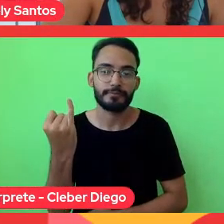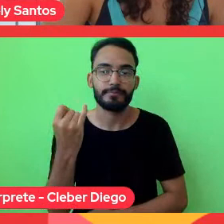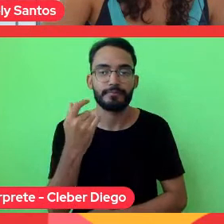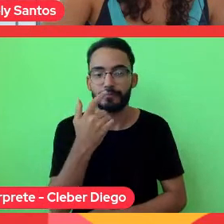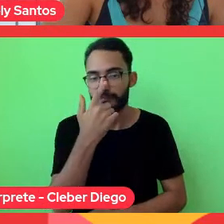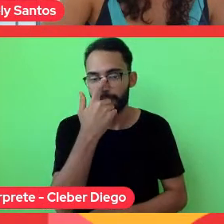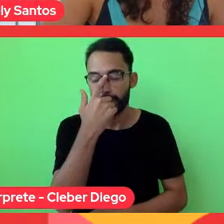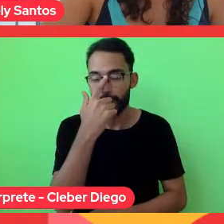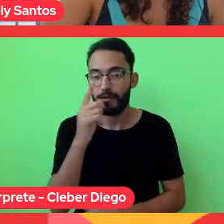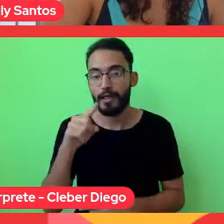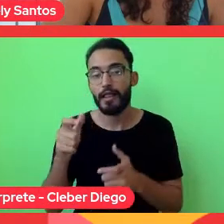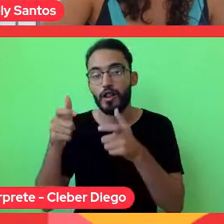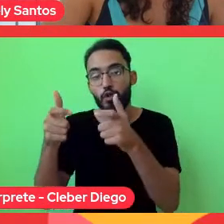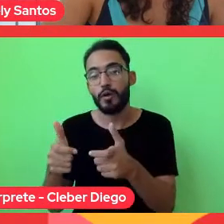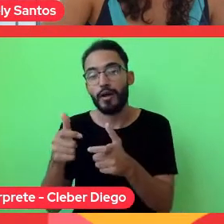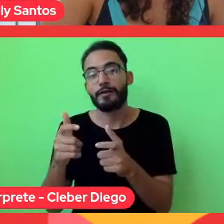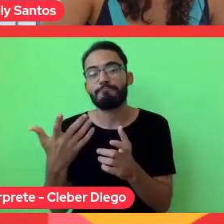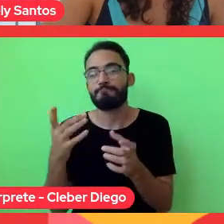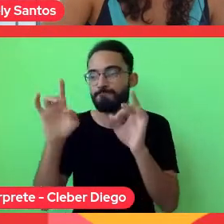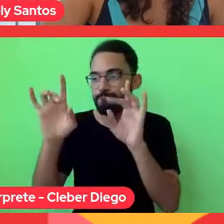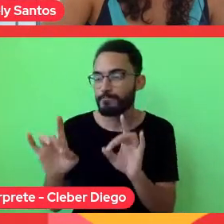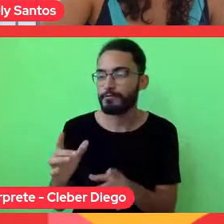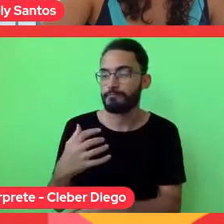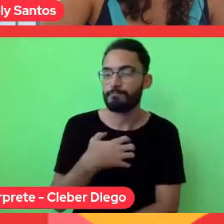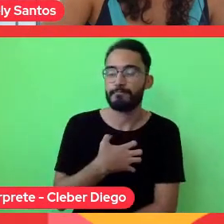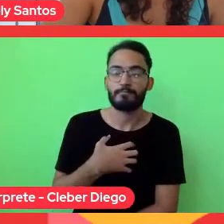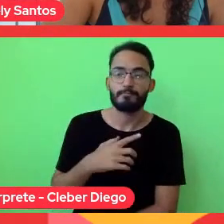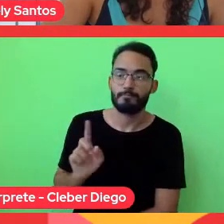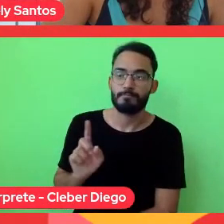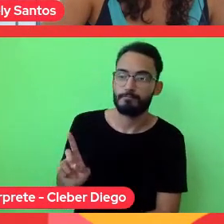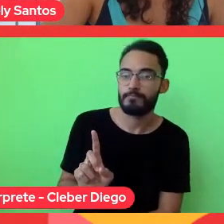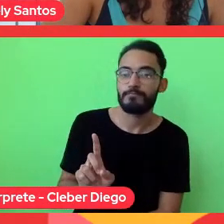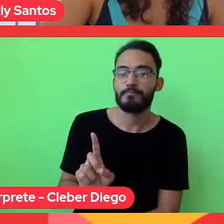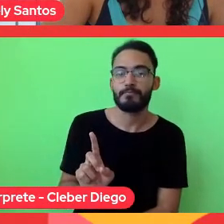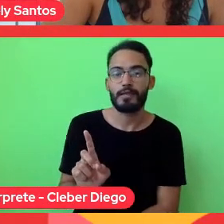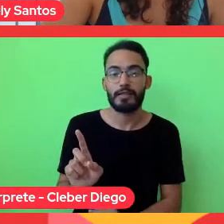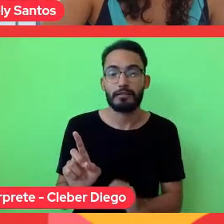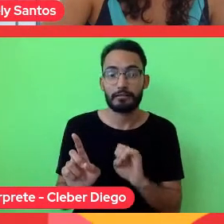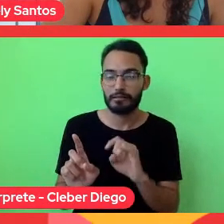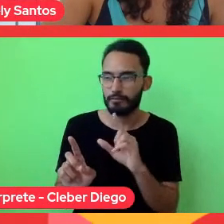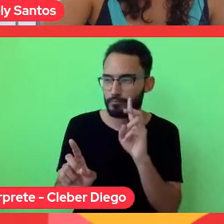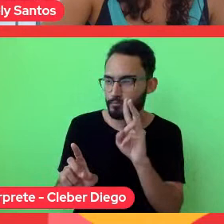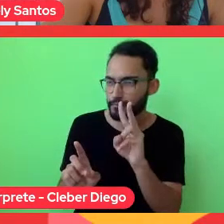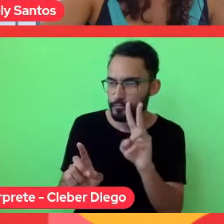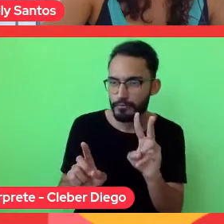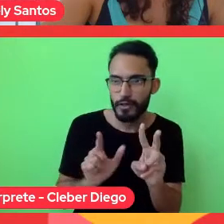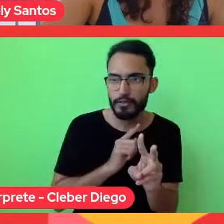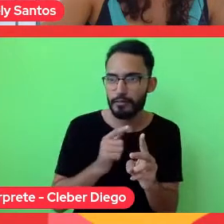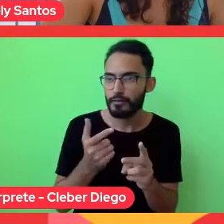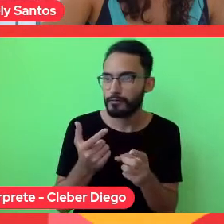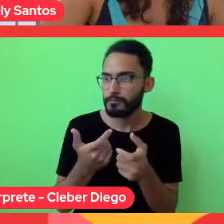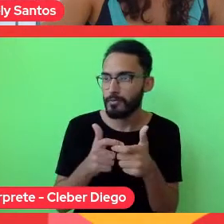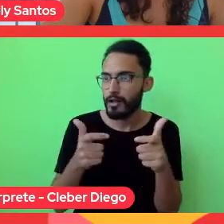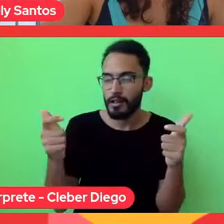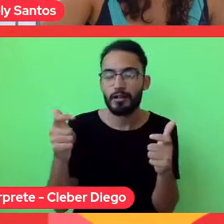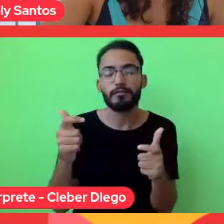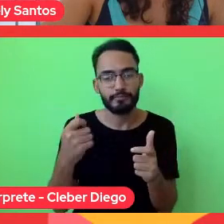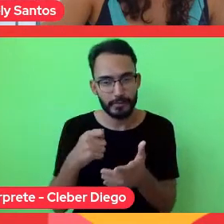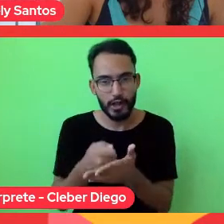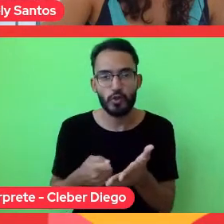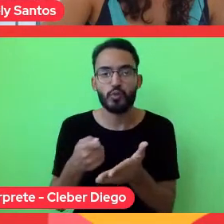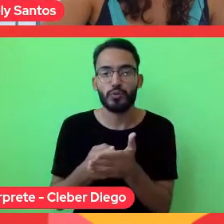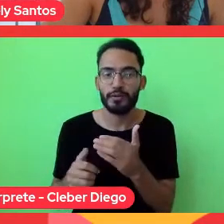de privilégio que... A gente vê que se tem muito e que a gente tem que lutar para se ter o mesmo